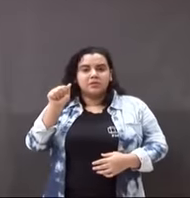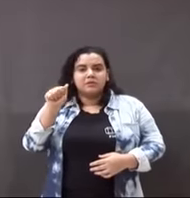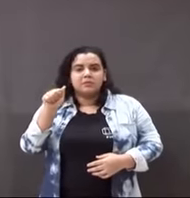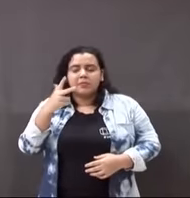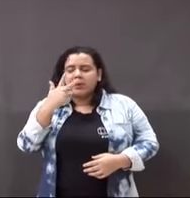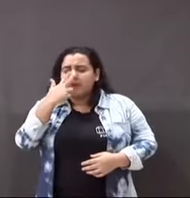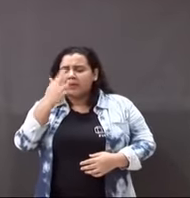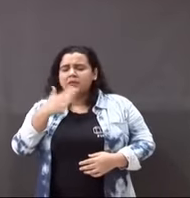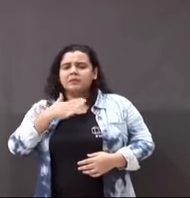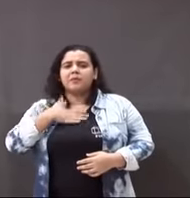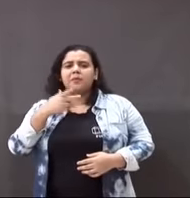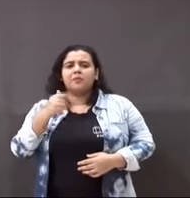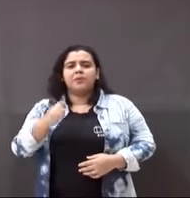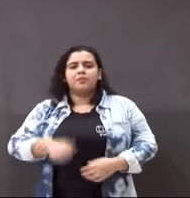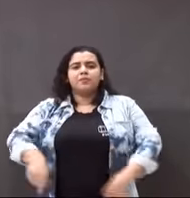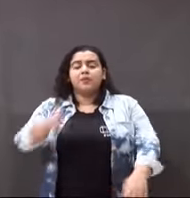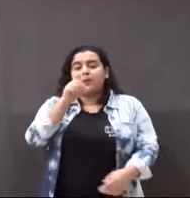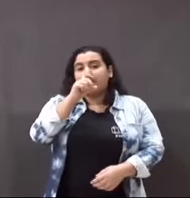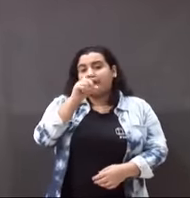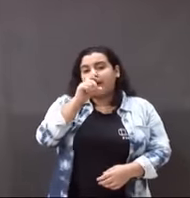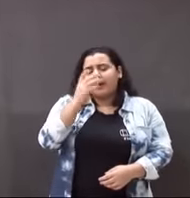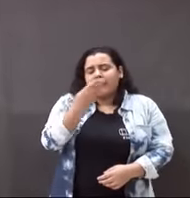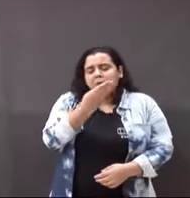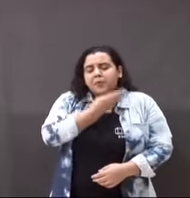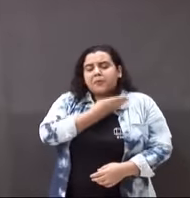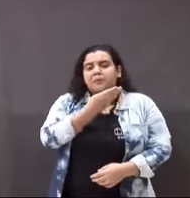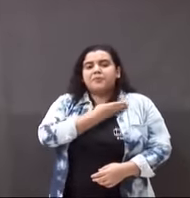E quando ele pensa em me esquecer, Jesus não deixa.